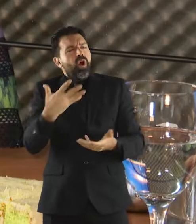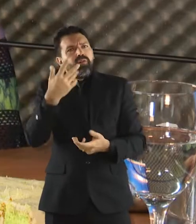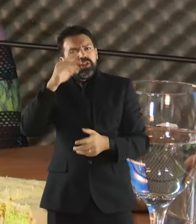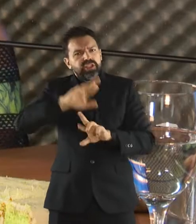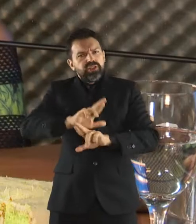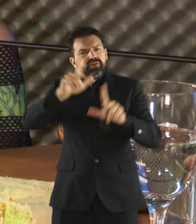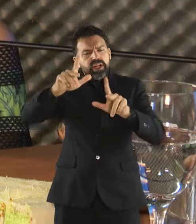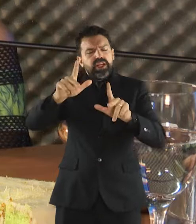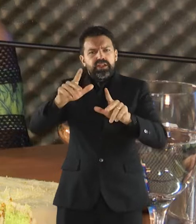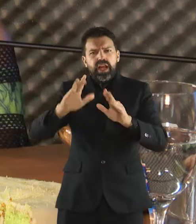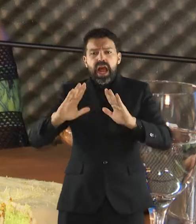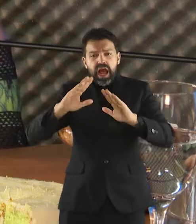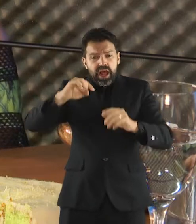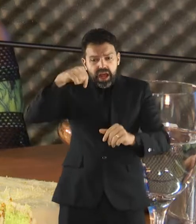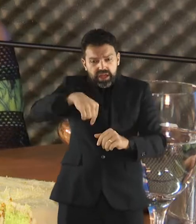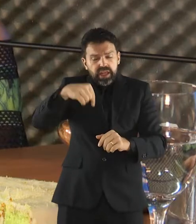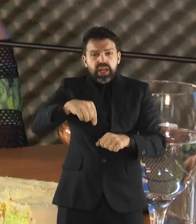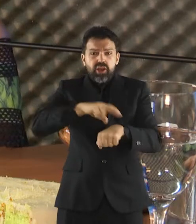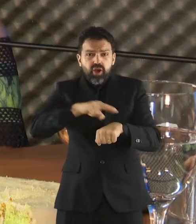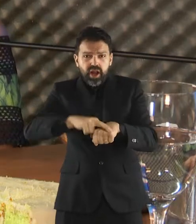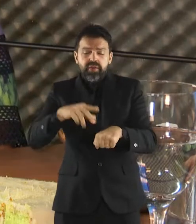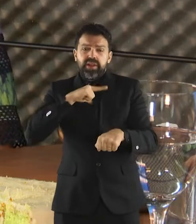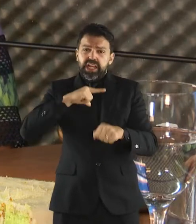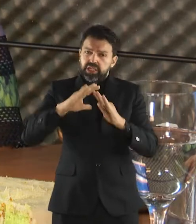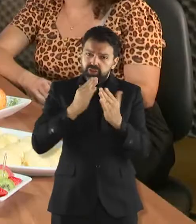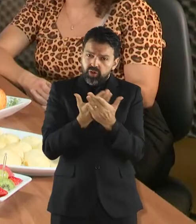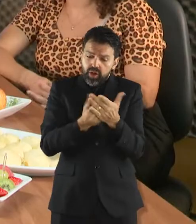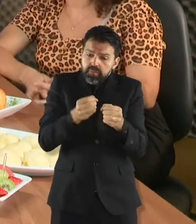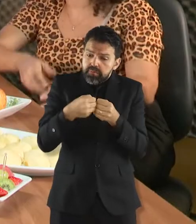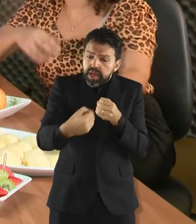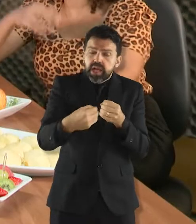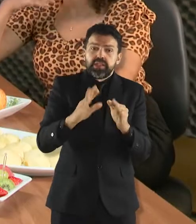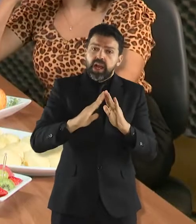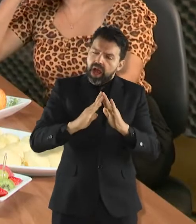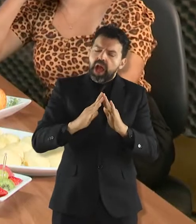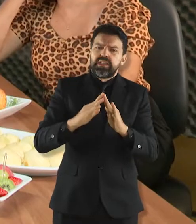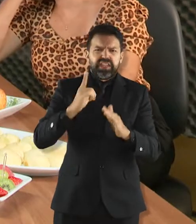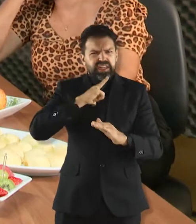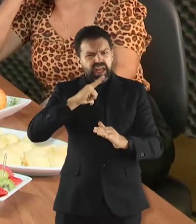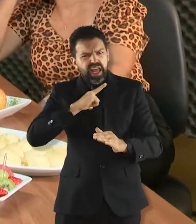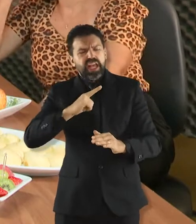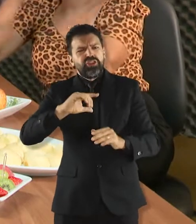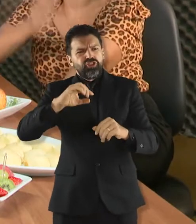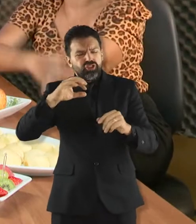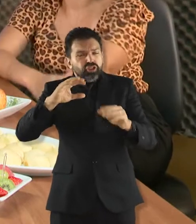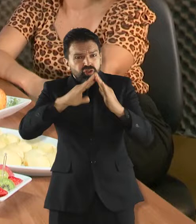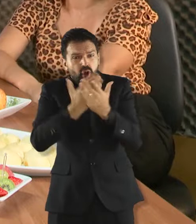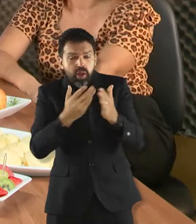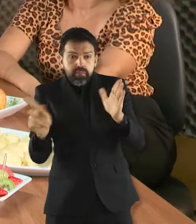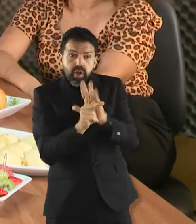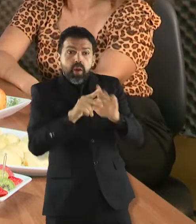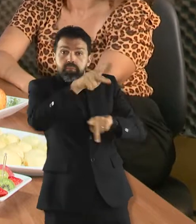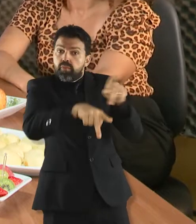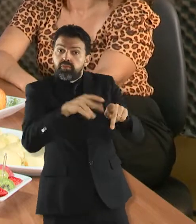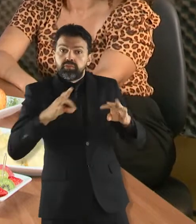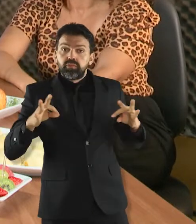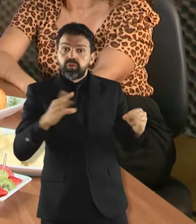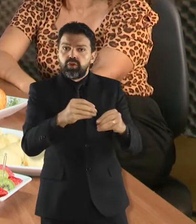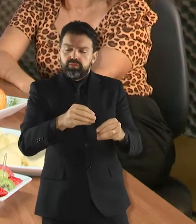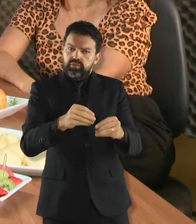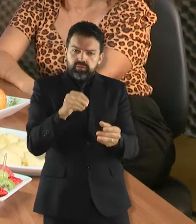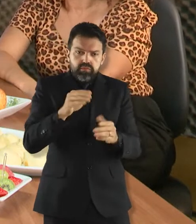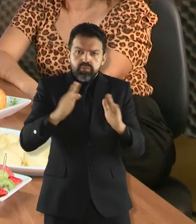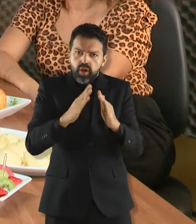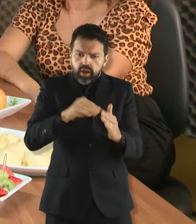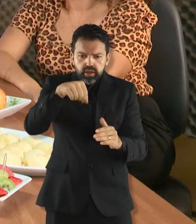escola próxima, né? É uma bênção. Apesar das E tem escola para todo mundo, apesar de tudo, né? Apesar das dificuldades, ainda era